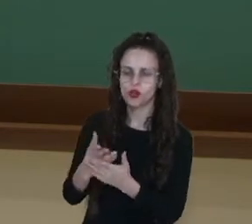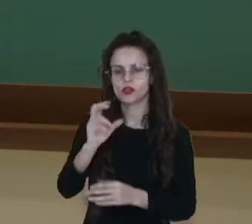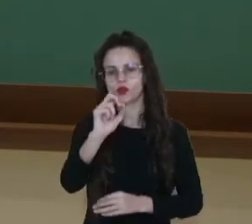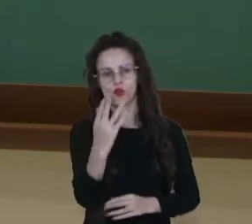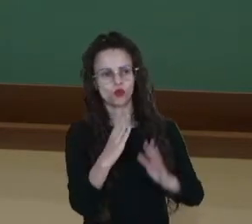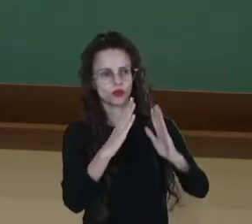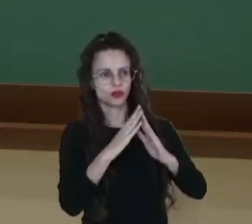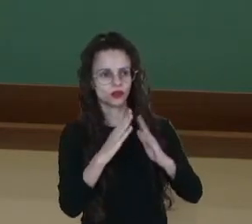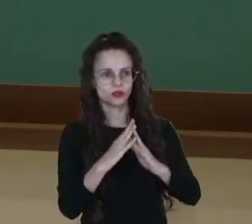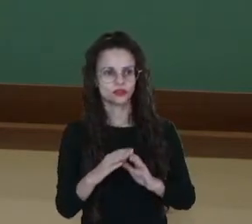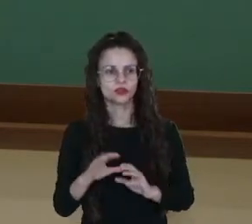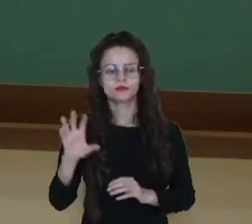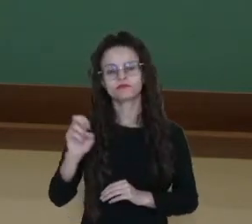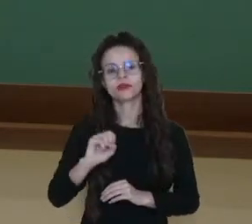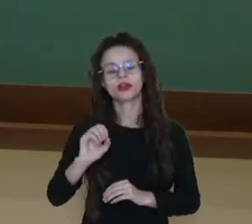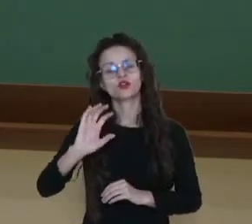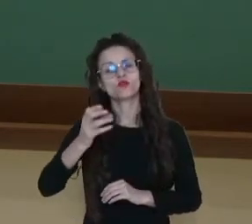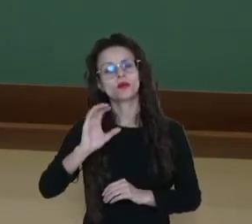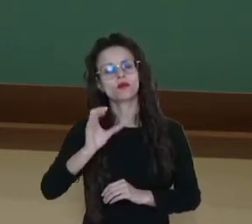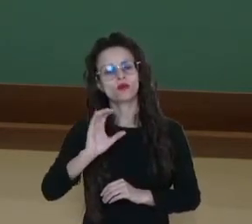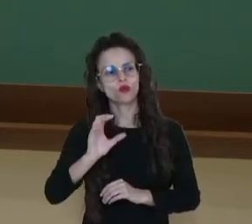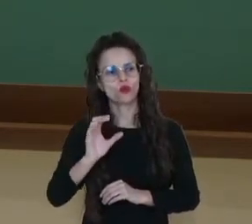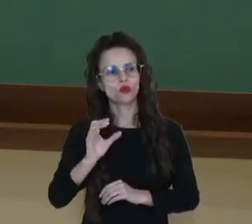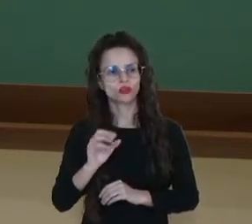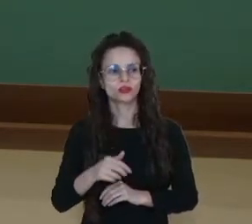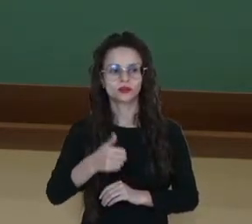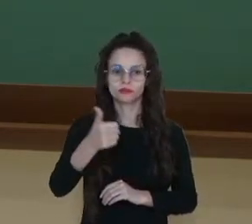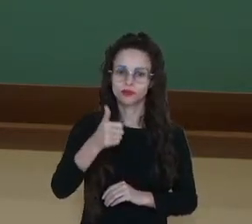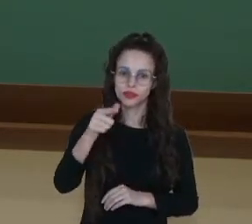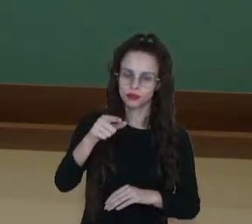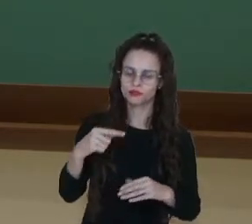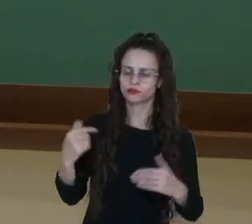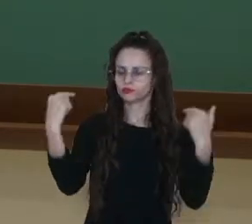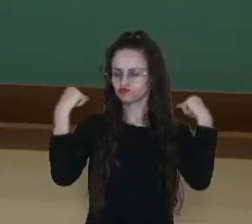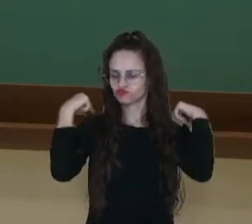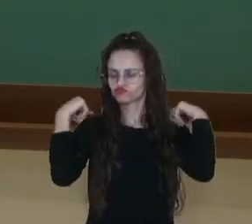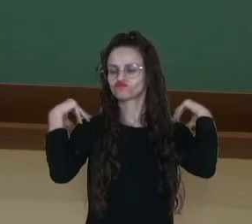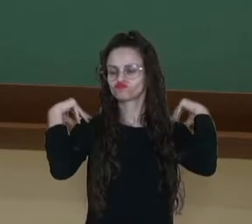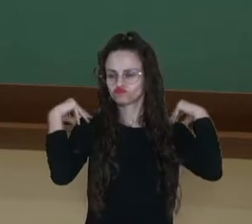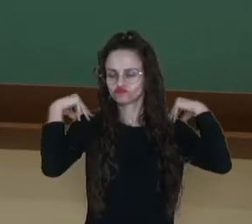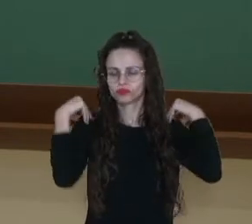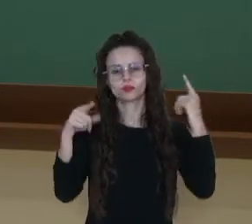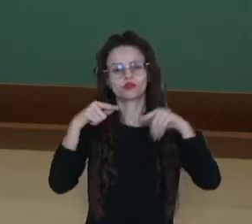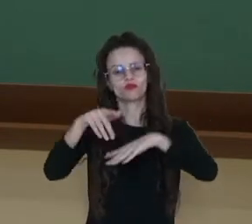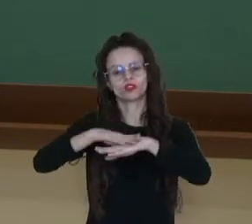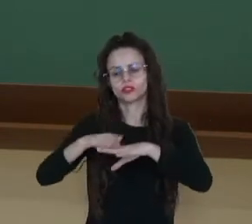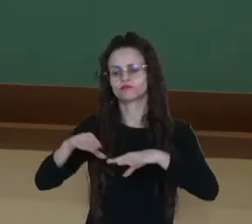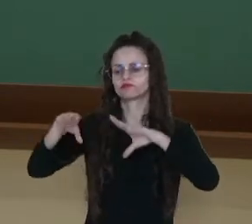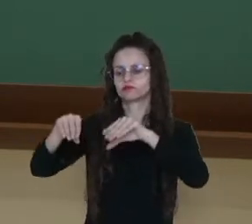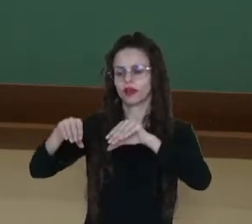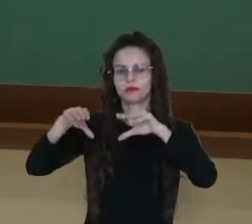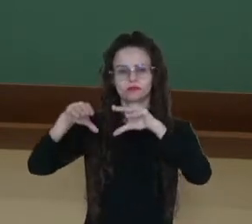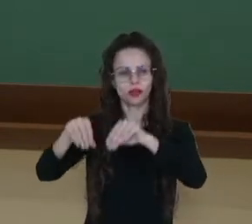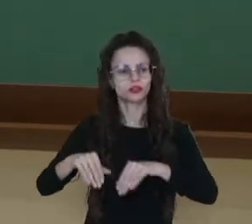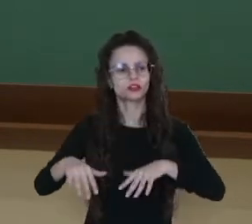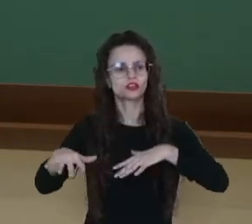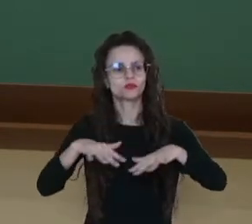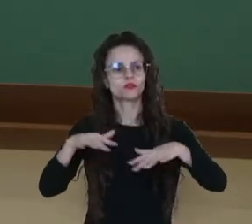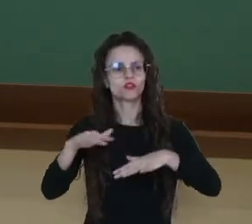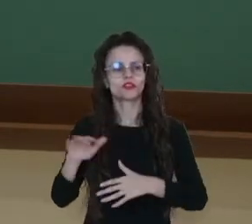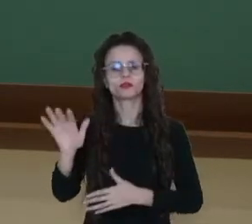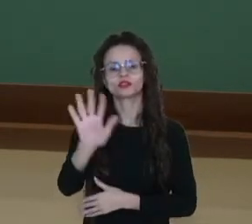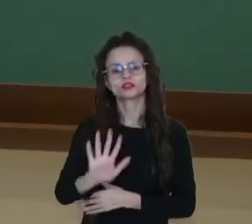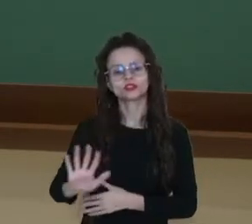casa, pegue uma bola e primeiro você recebe, depois você faz a massagem. Então, movimentos